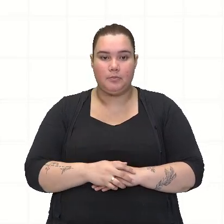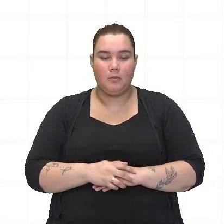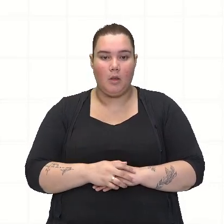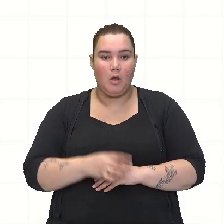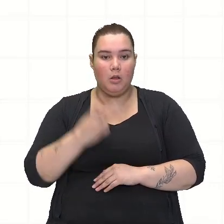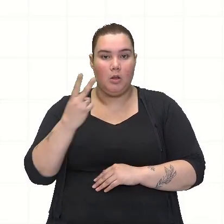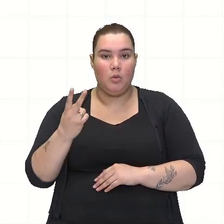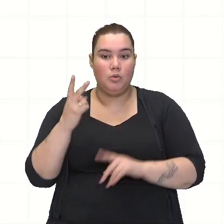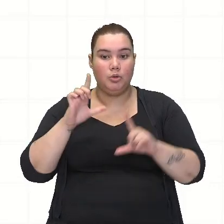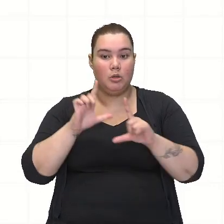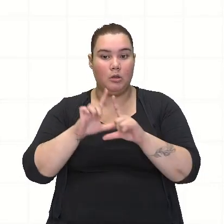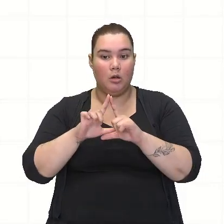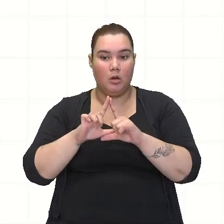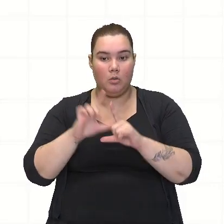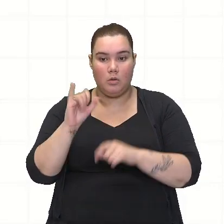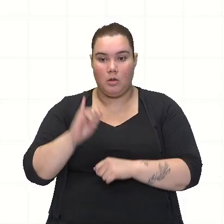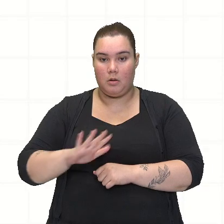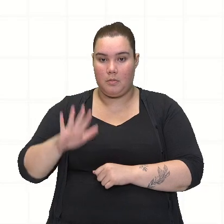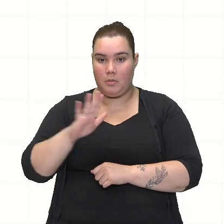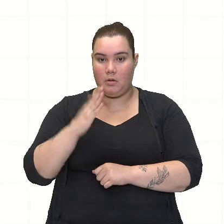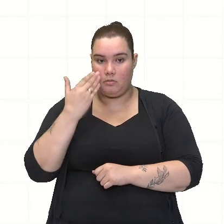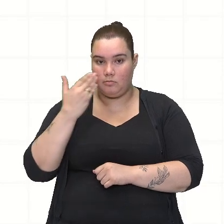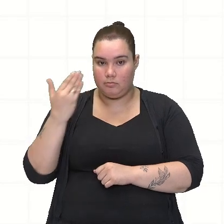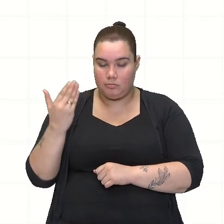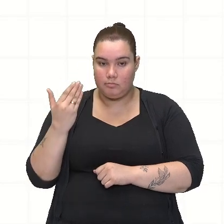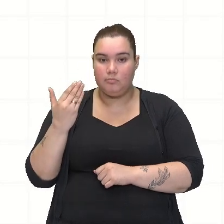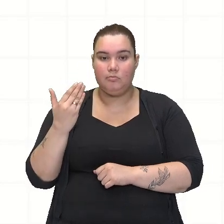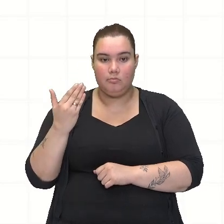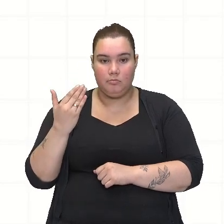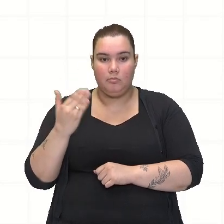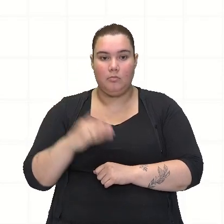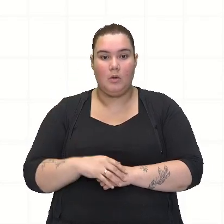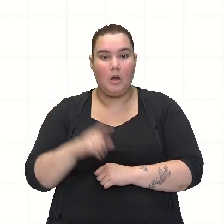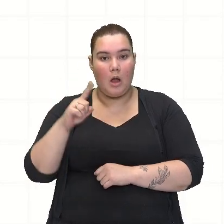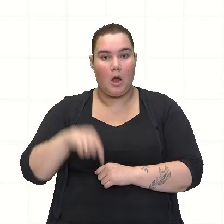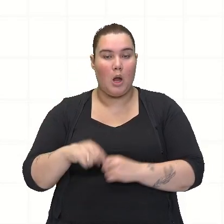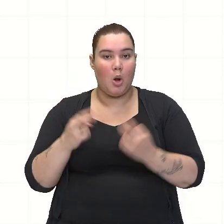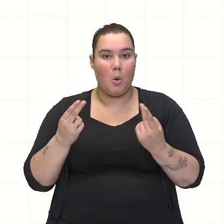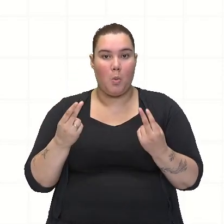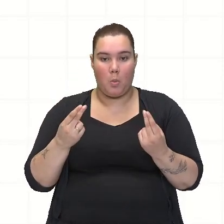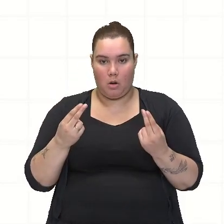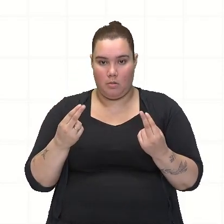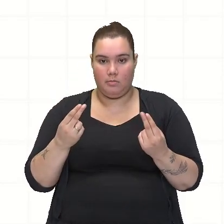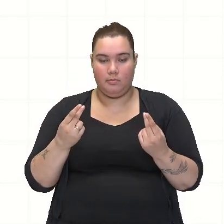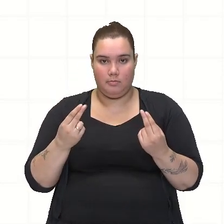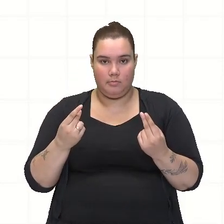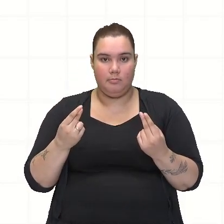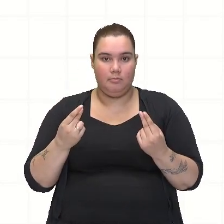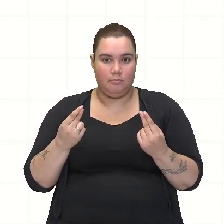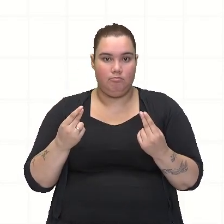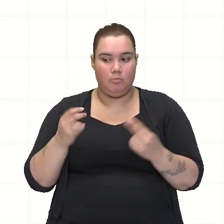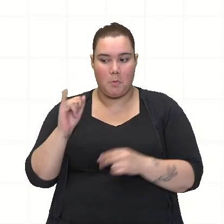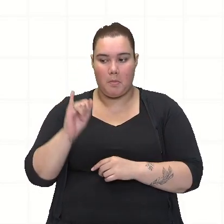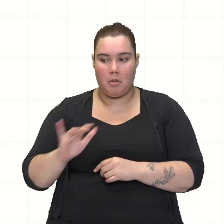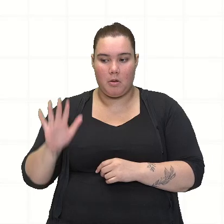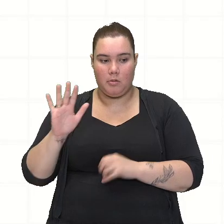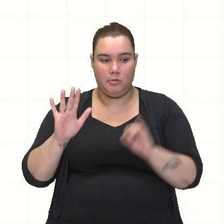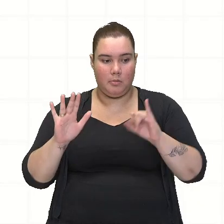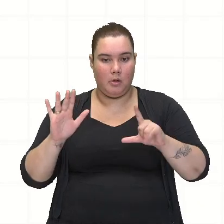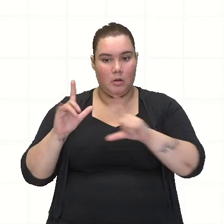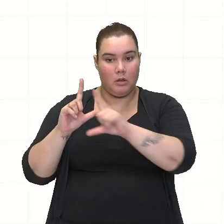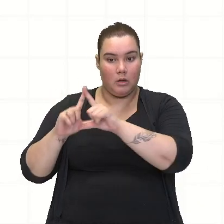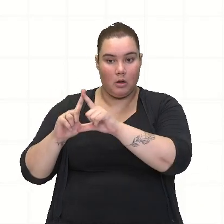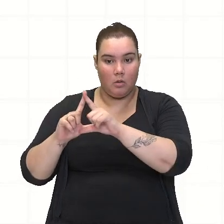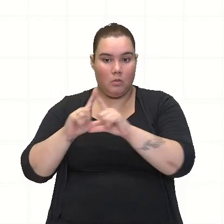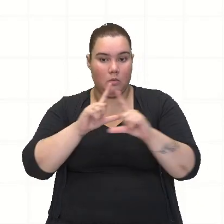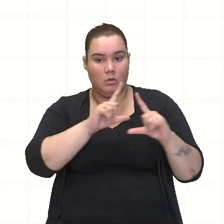dois triângulos da imagem abaixo, que nós vamos ver a seguir, são congruentes. O que é que significa isso? São iguais, ou